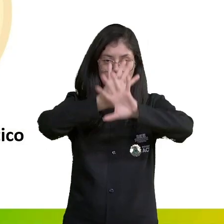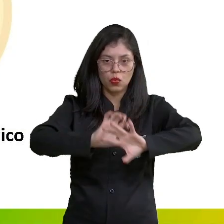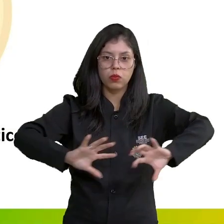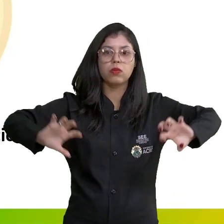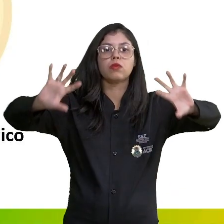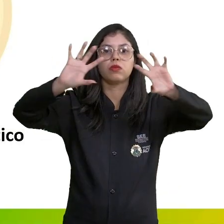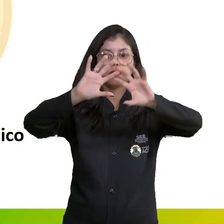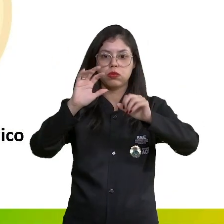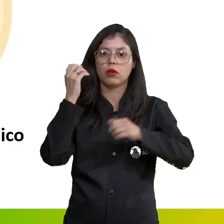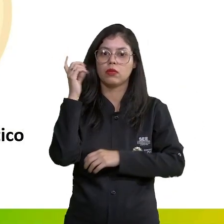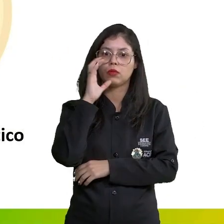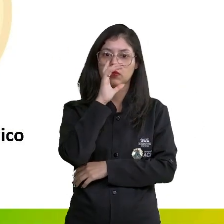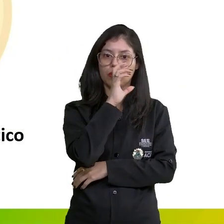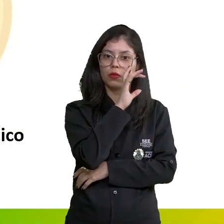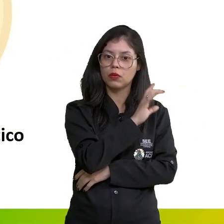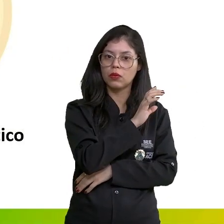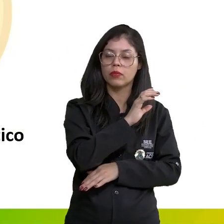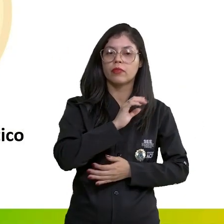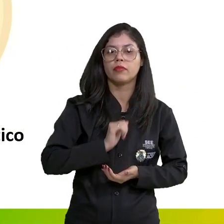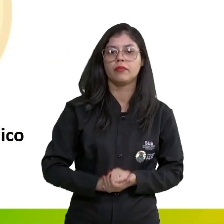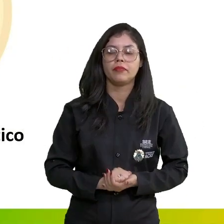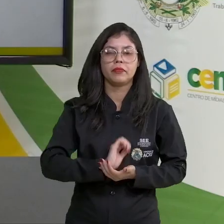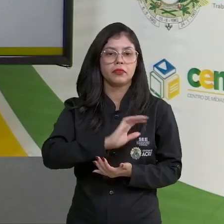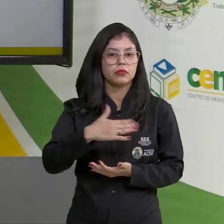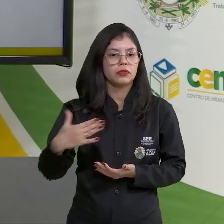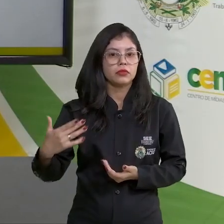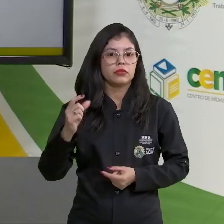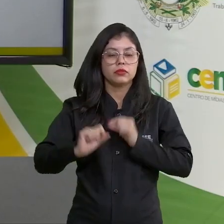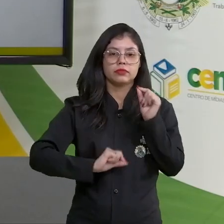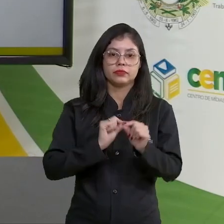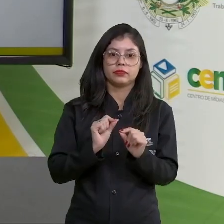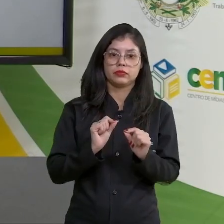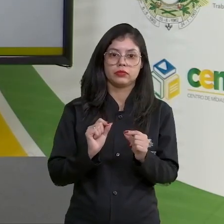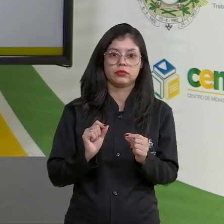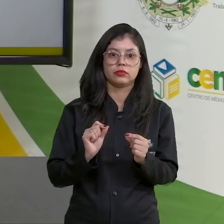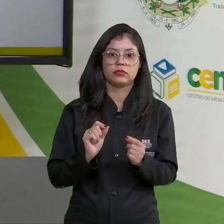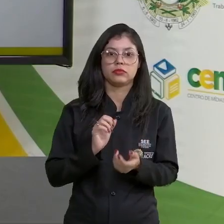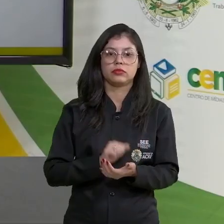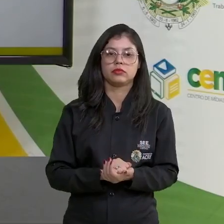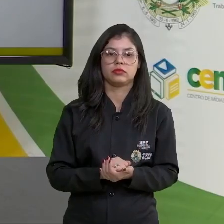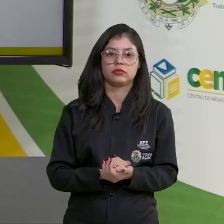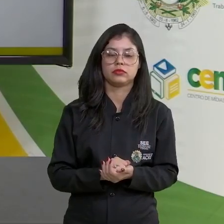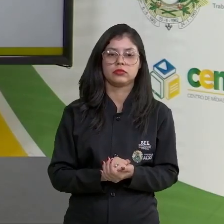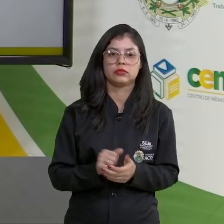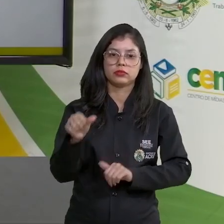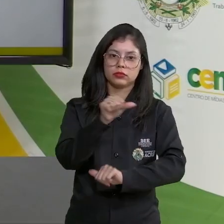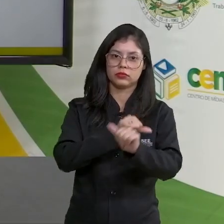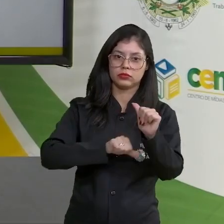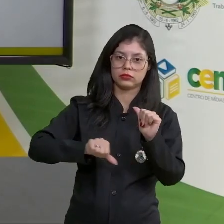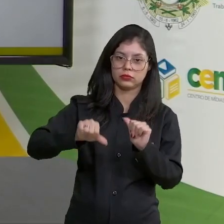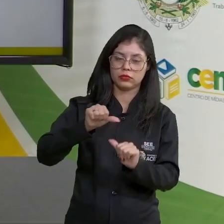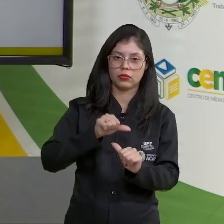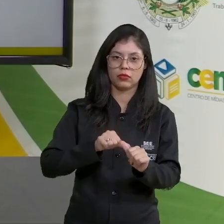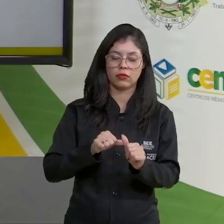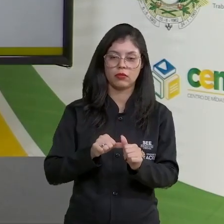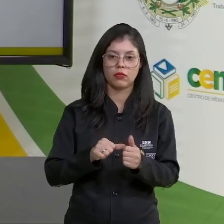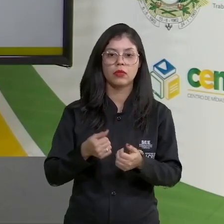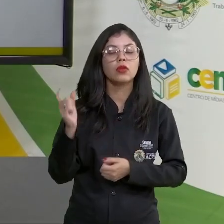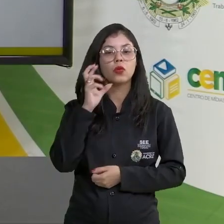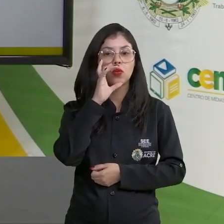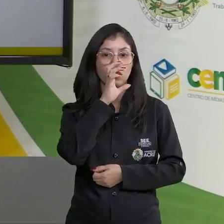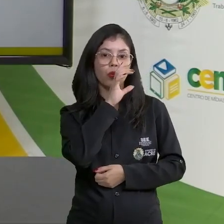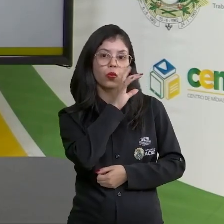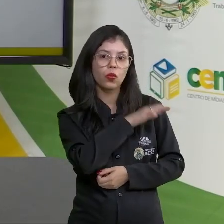energia. Em outros termos, pessoal, é quando qualquer coisa, né, consegue trocar o calor